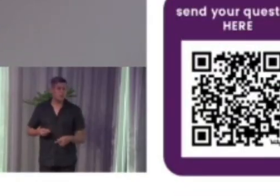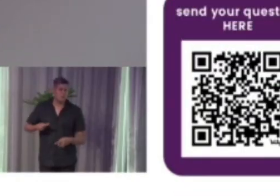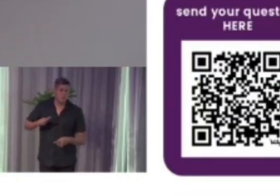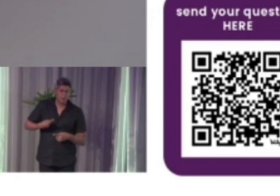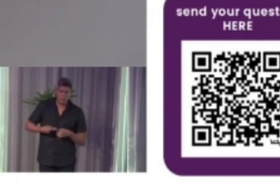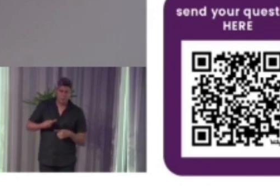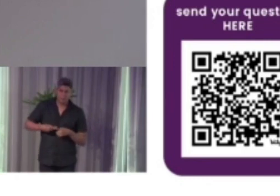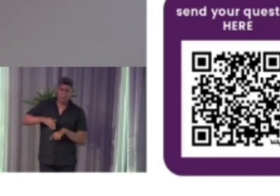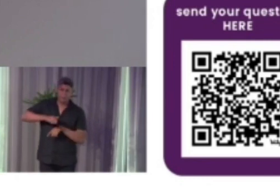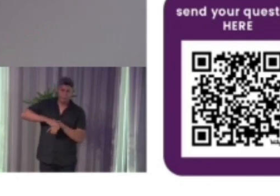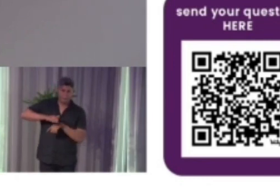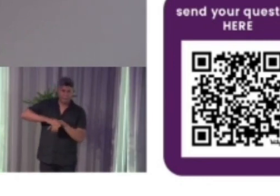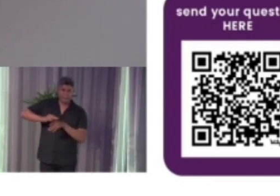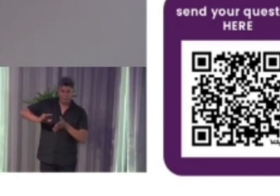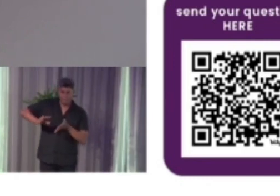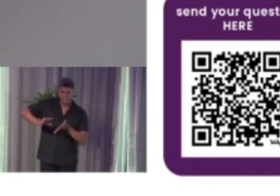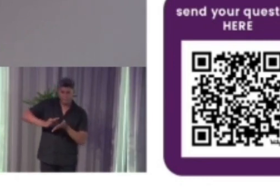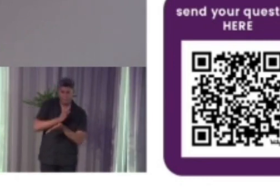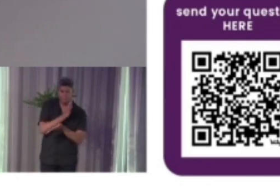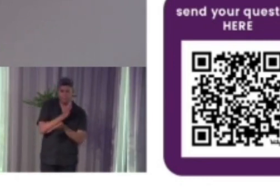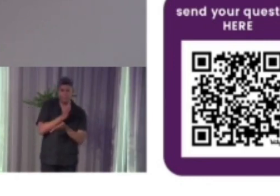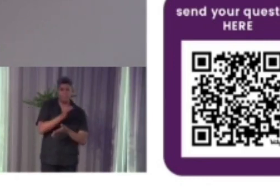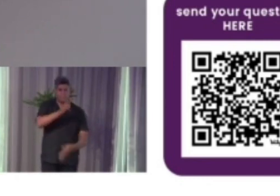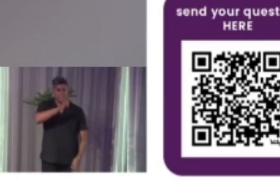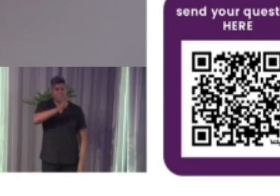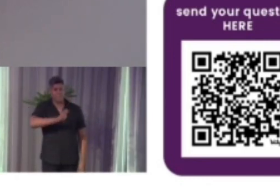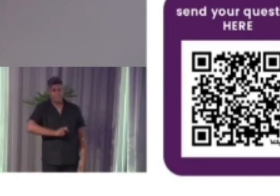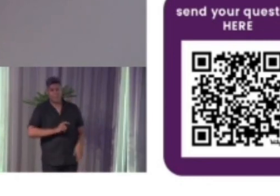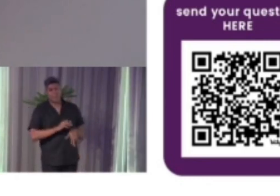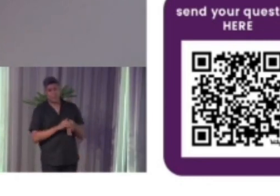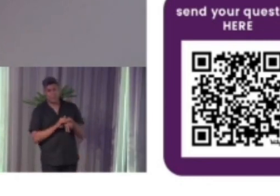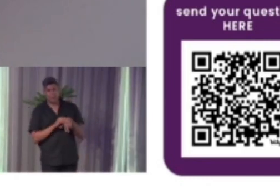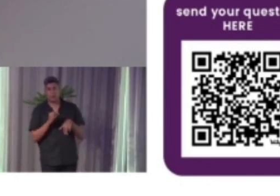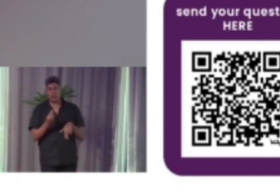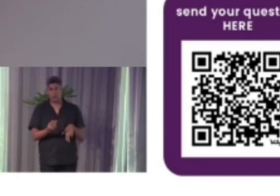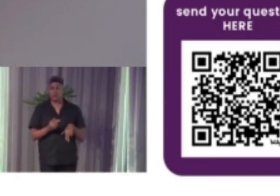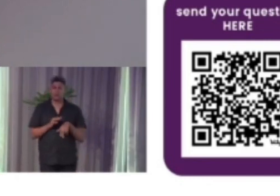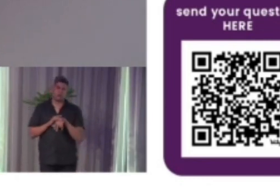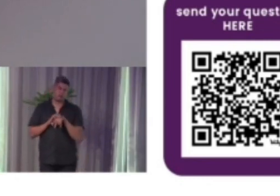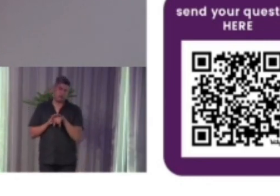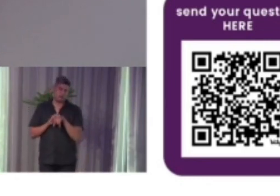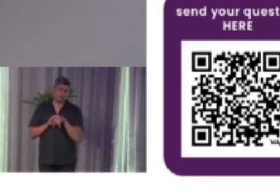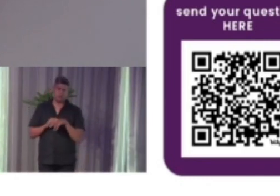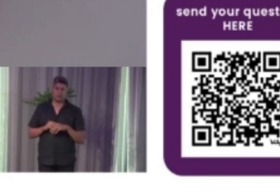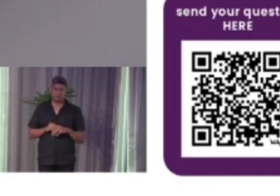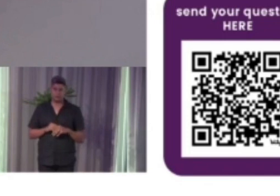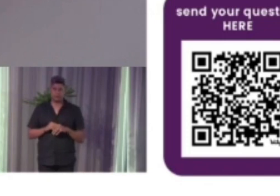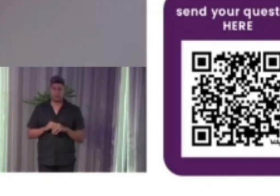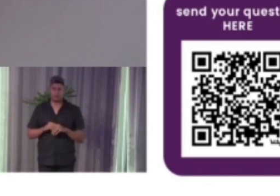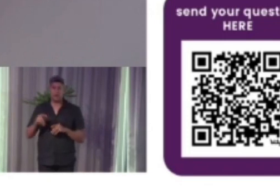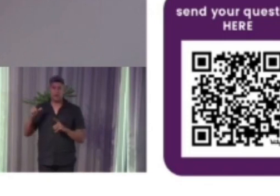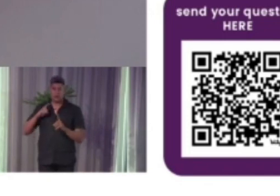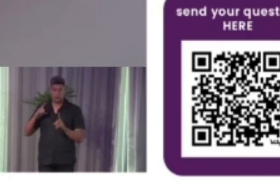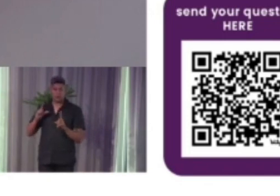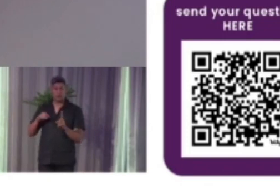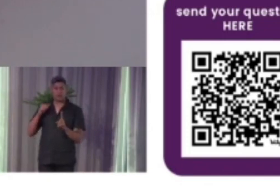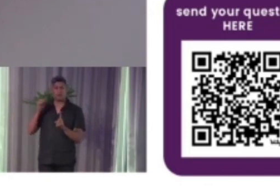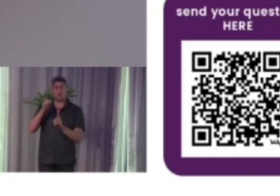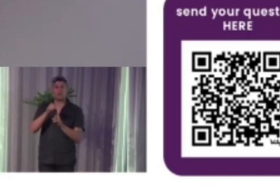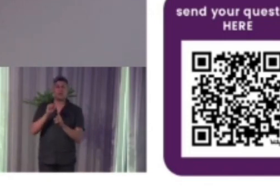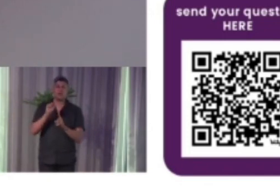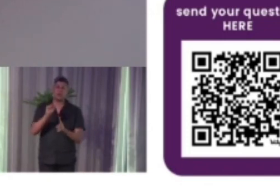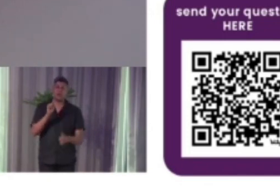se faz registro de pacientes ou registros de doenças. Esses registros têm por objetivo o conhecimento